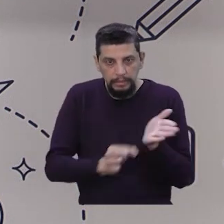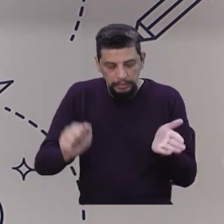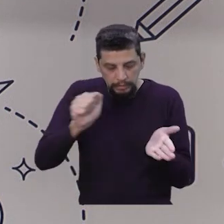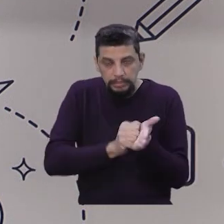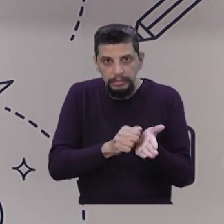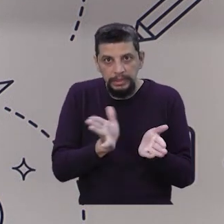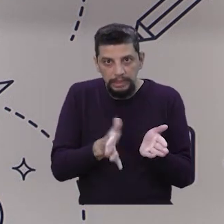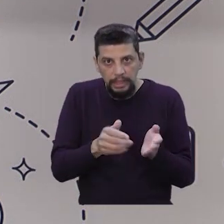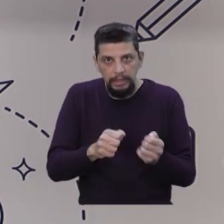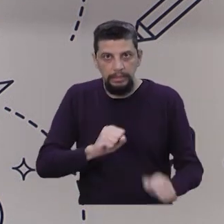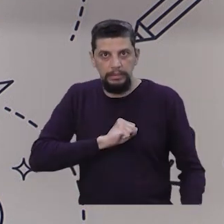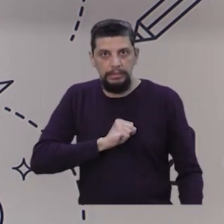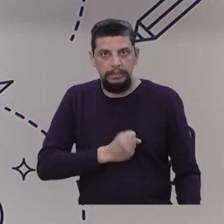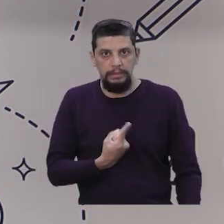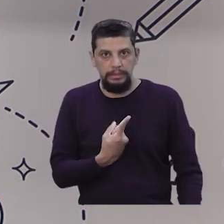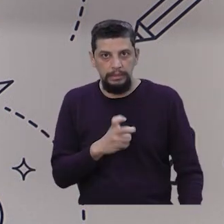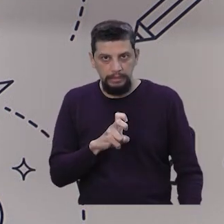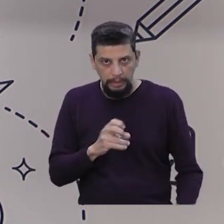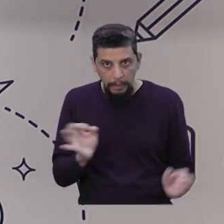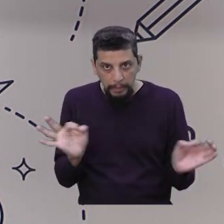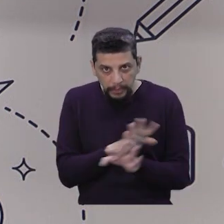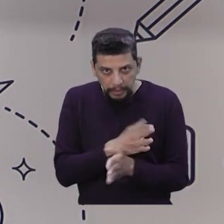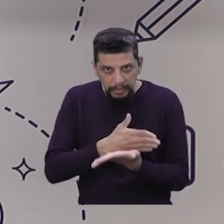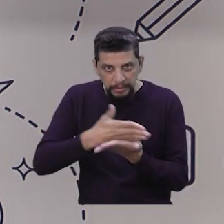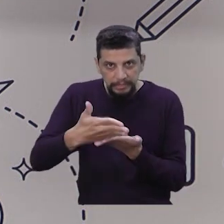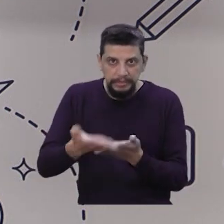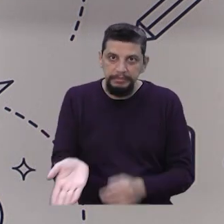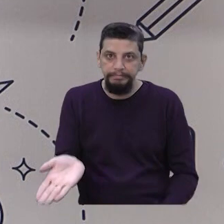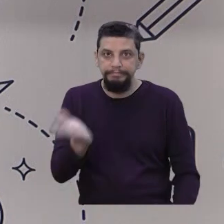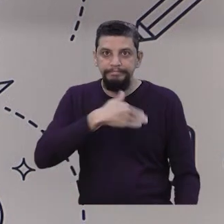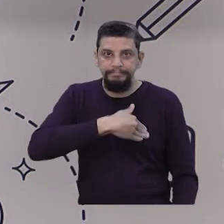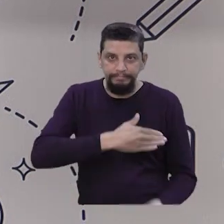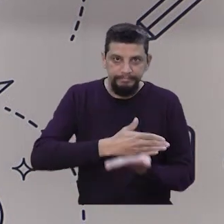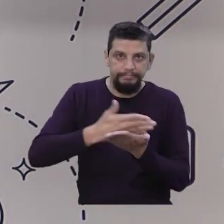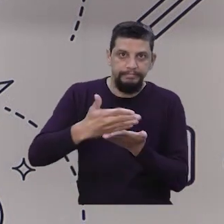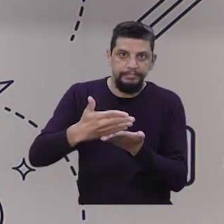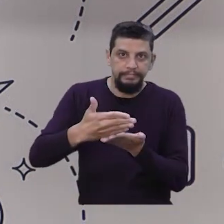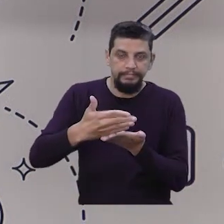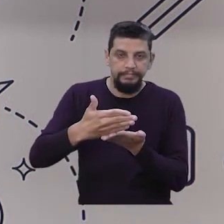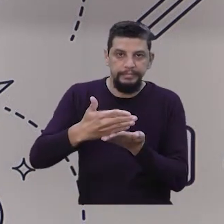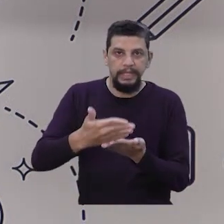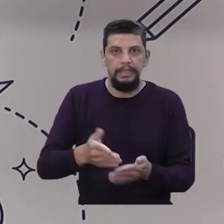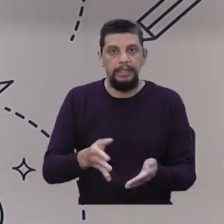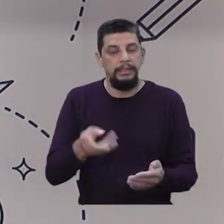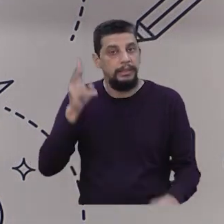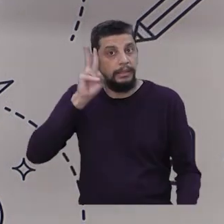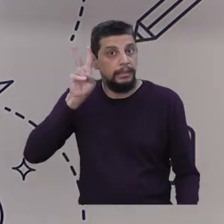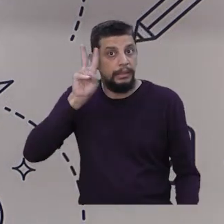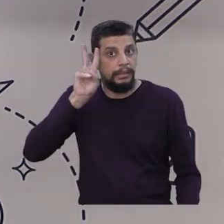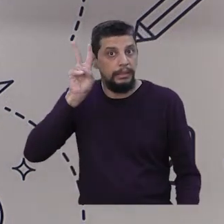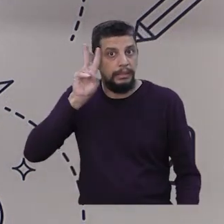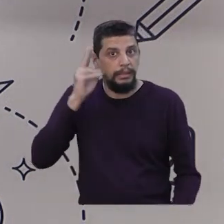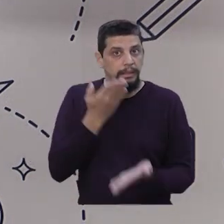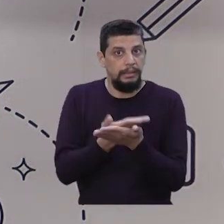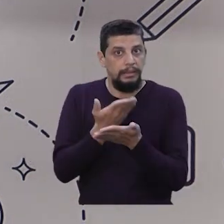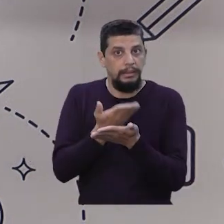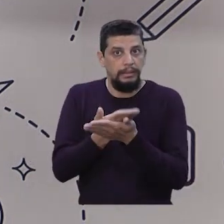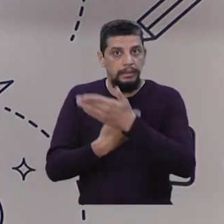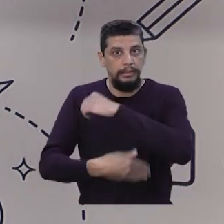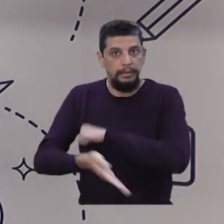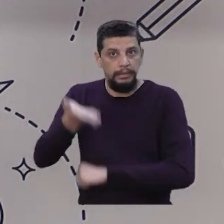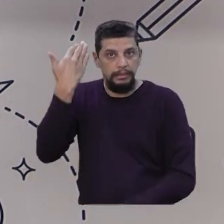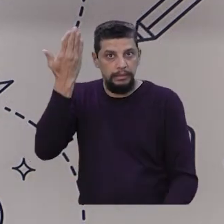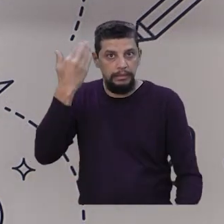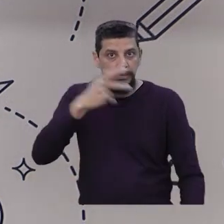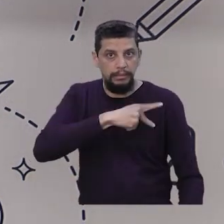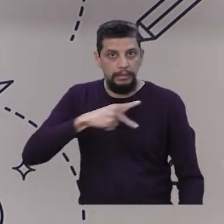registro feito? Aula 15 prontinha para começar? Então vamos lá. Começando, relembrando as nossas aulas então. Como